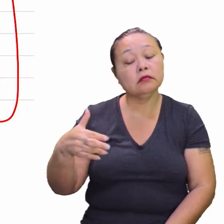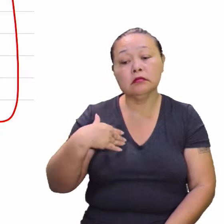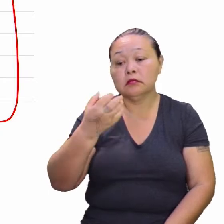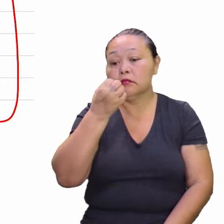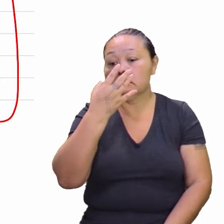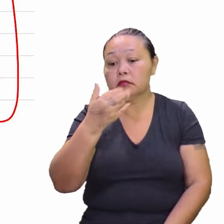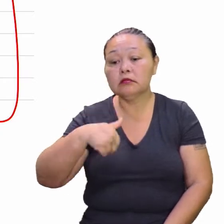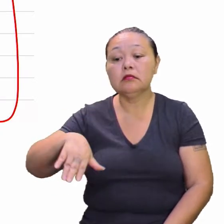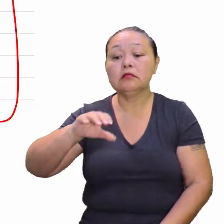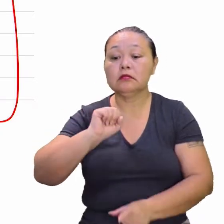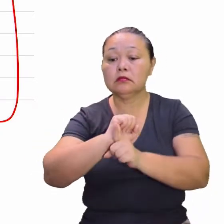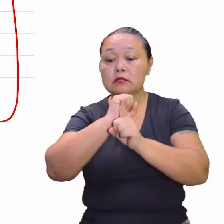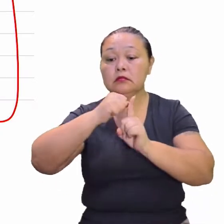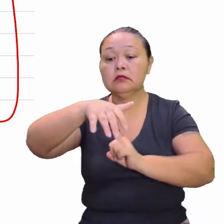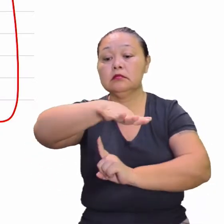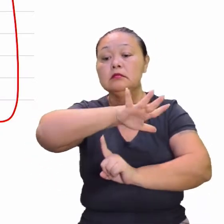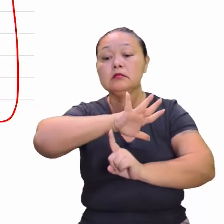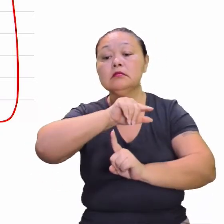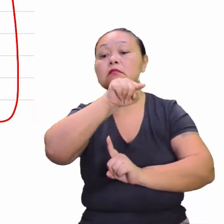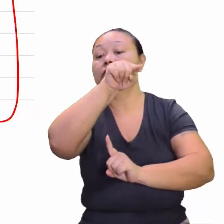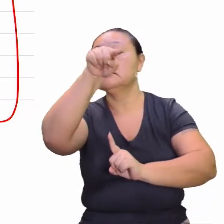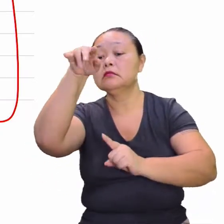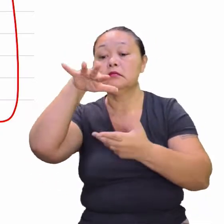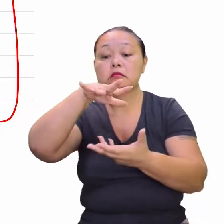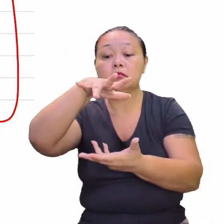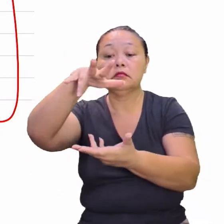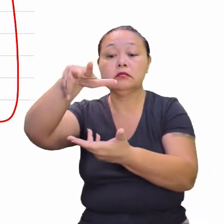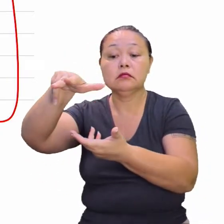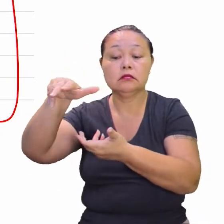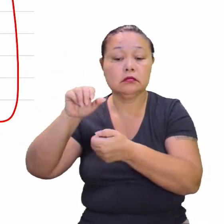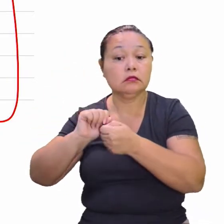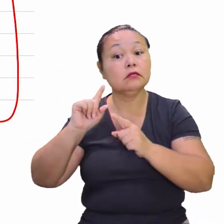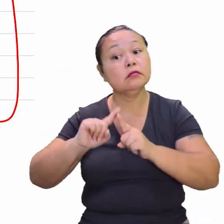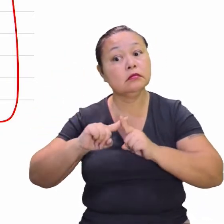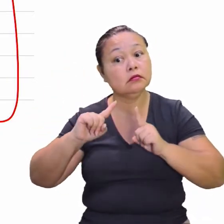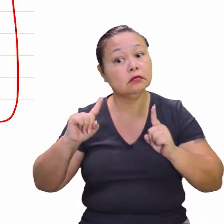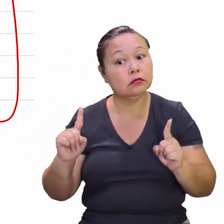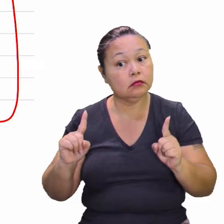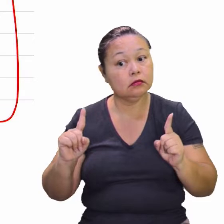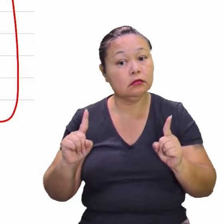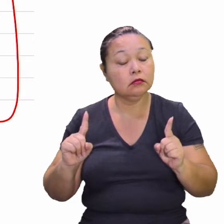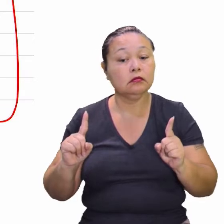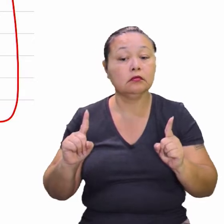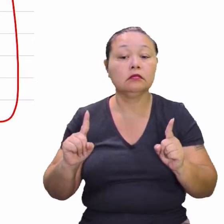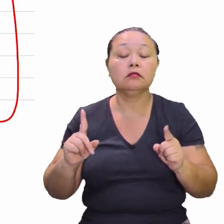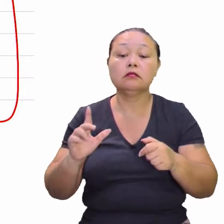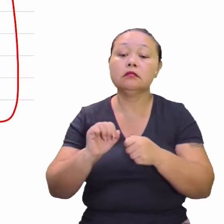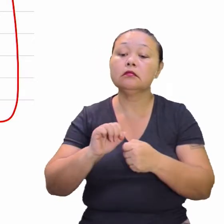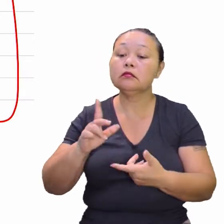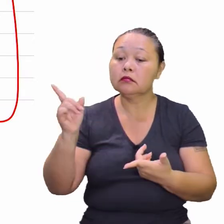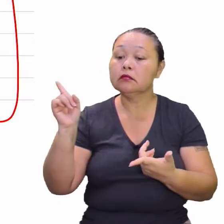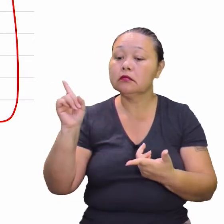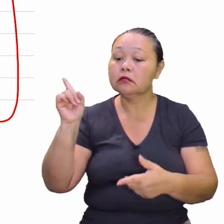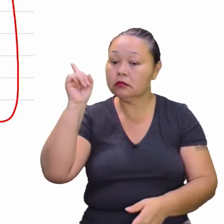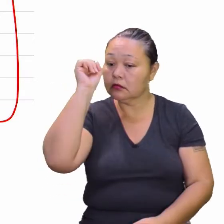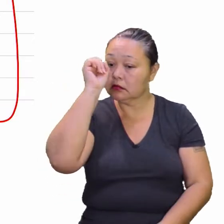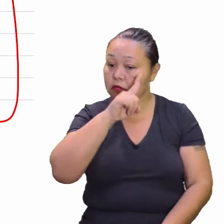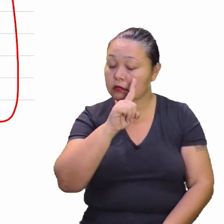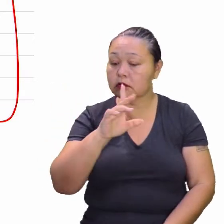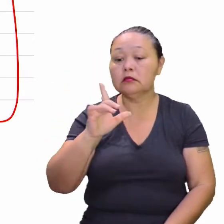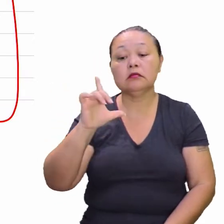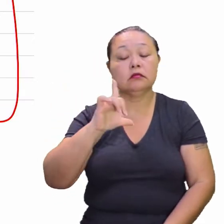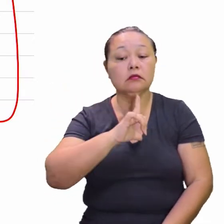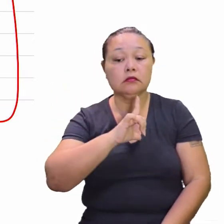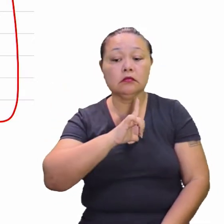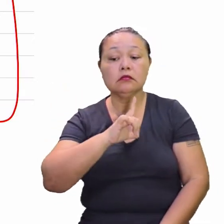não é bom para uma sociedade, em qualquer lugar do mundo, né? Beleza. No entanto, é uma situação complexa, porque ao mesmo